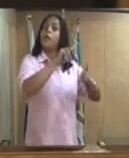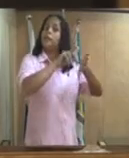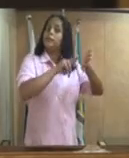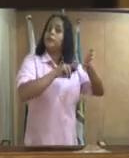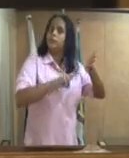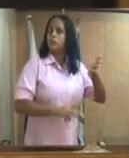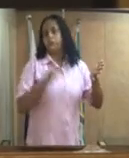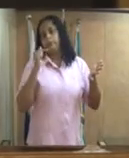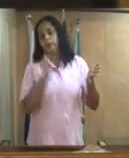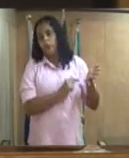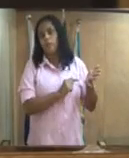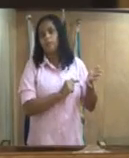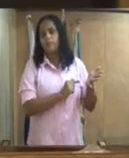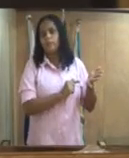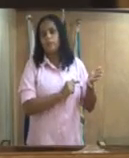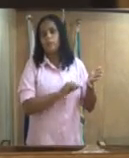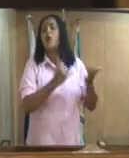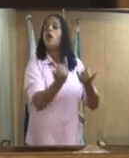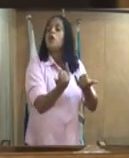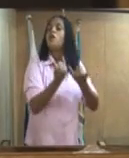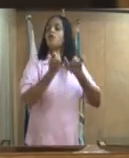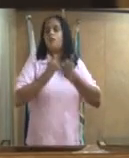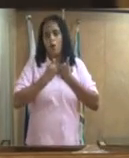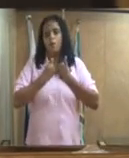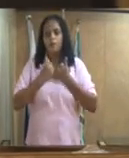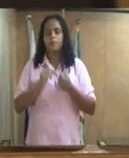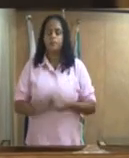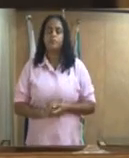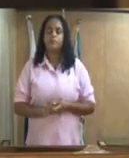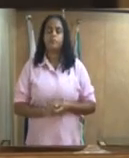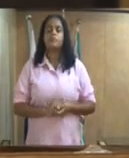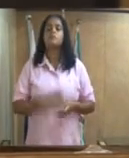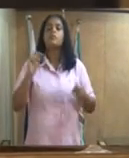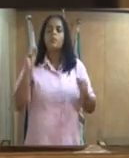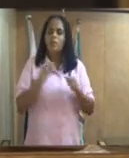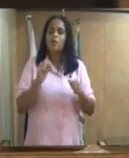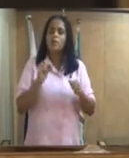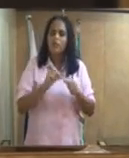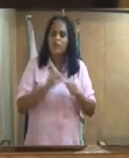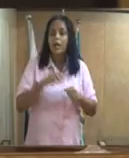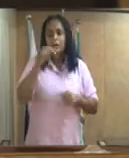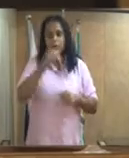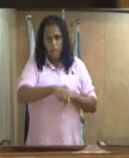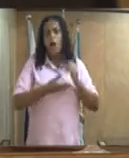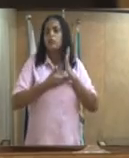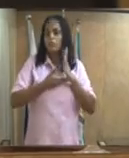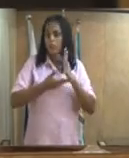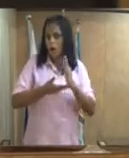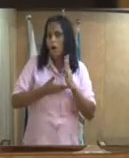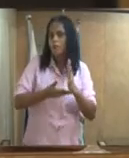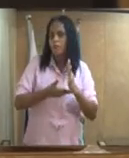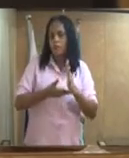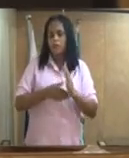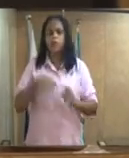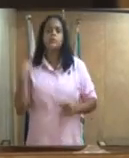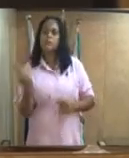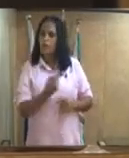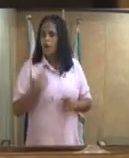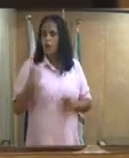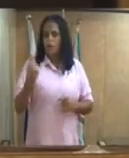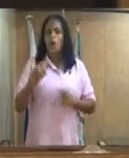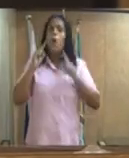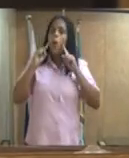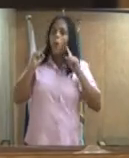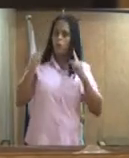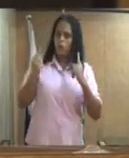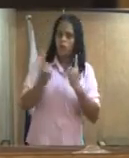expediente, de forma oficial, realizada numa sessão, não é dar publicidade ao nosso